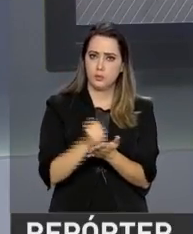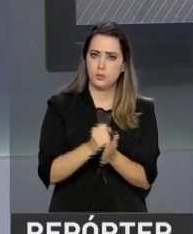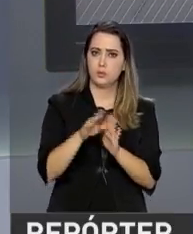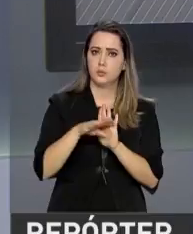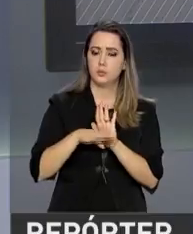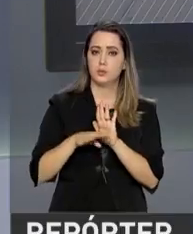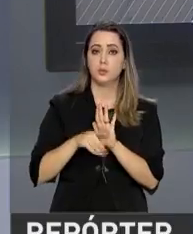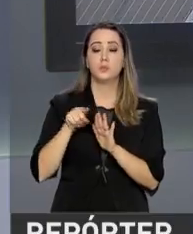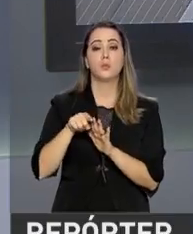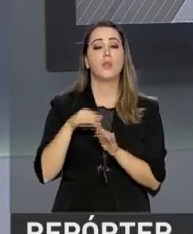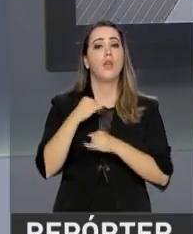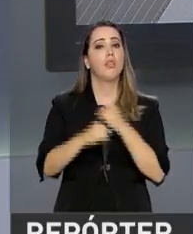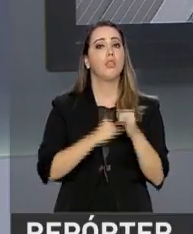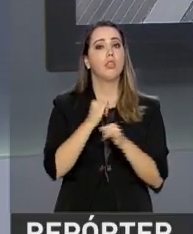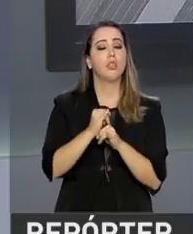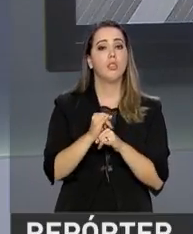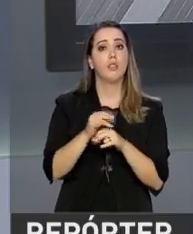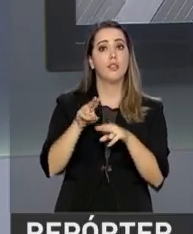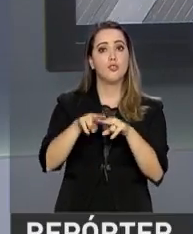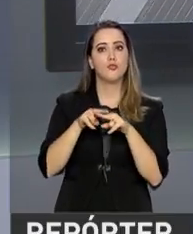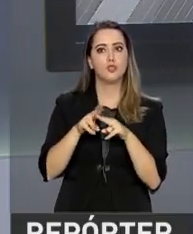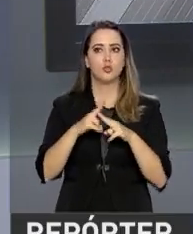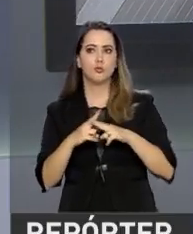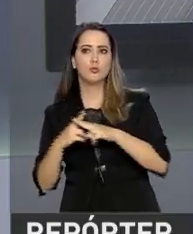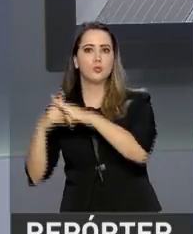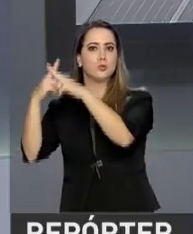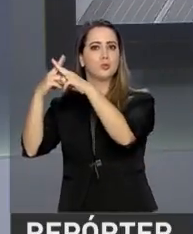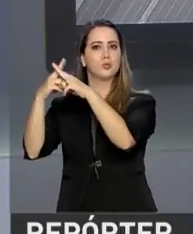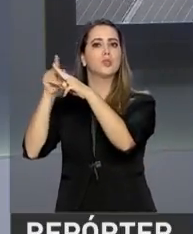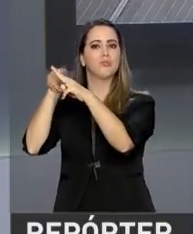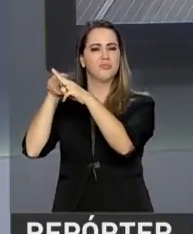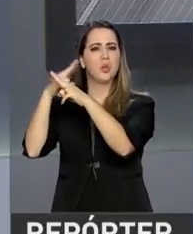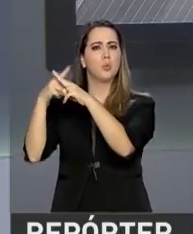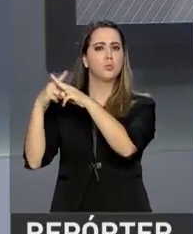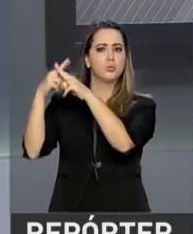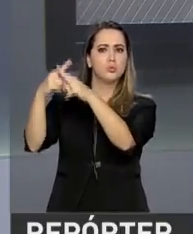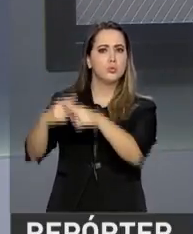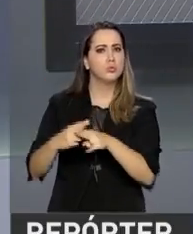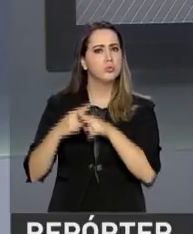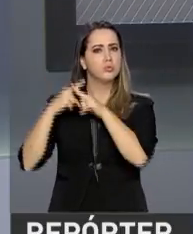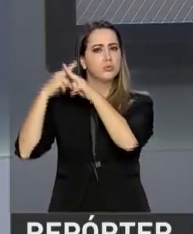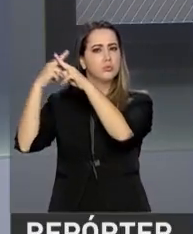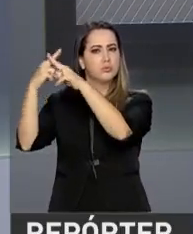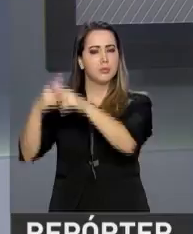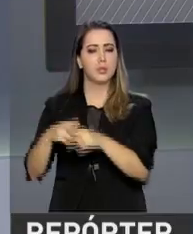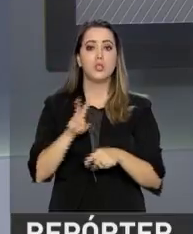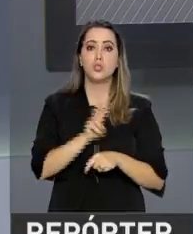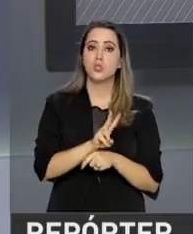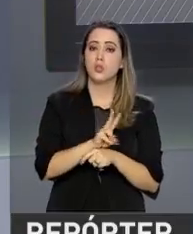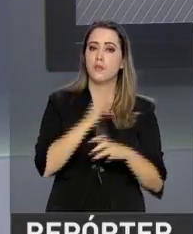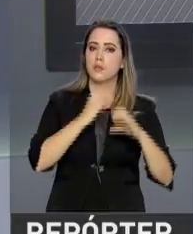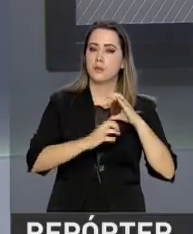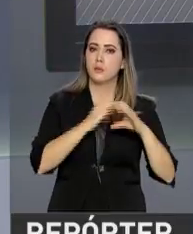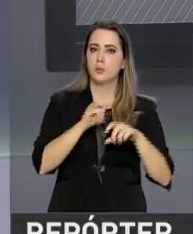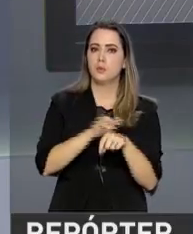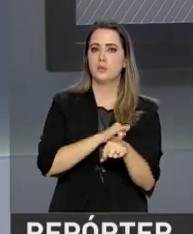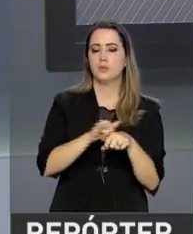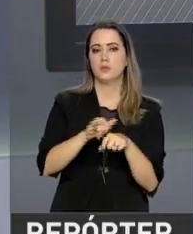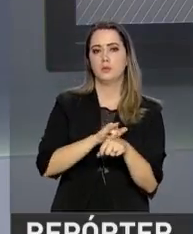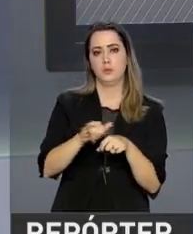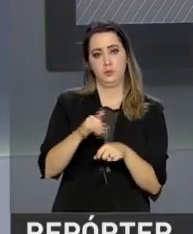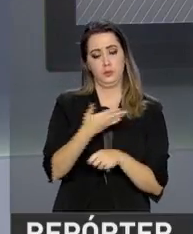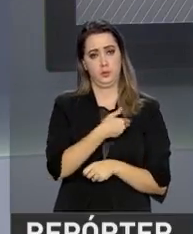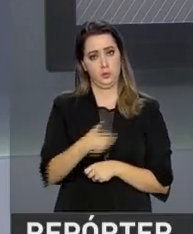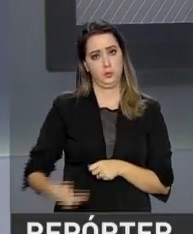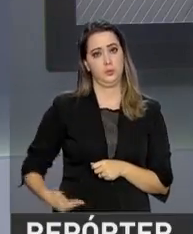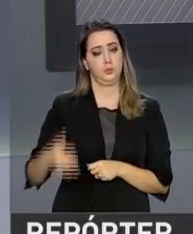será realizada por meio do satélite geoestacionário de defesa e comunicações estratégicas do governo brasileiro e que